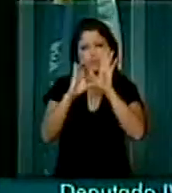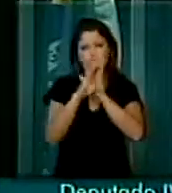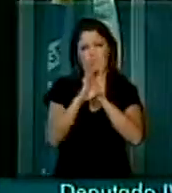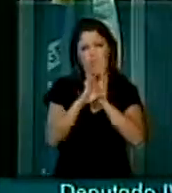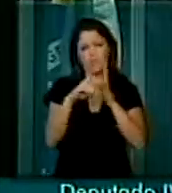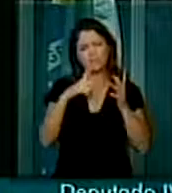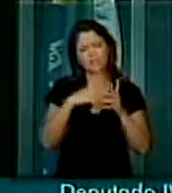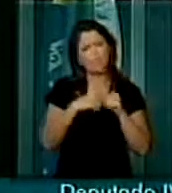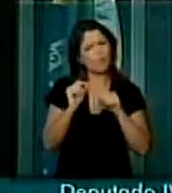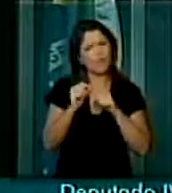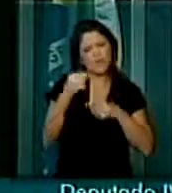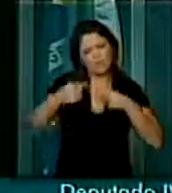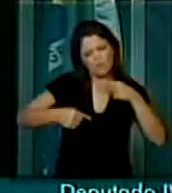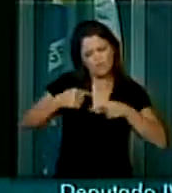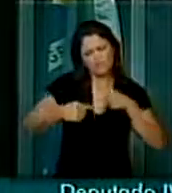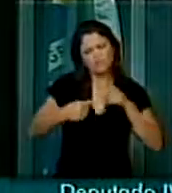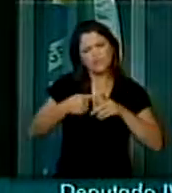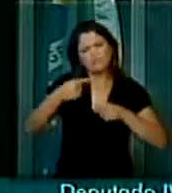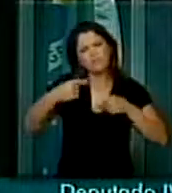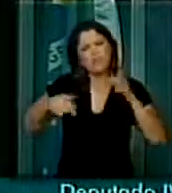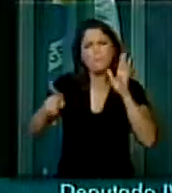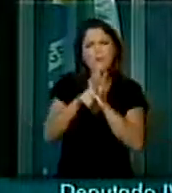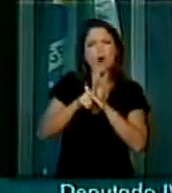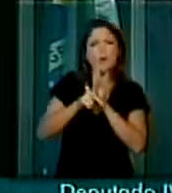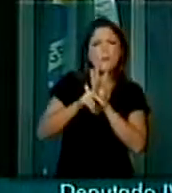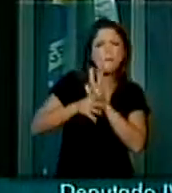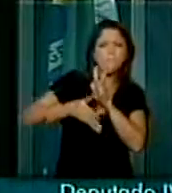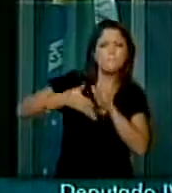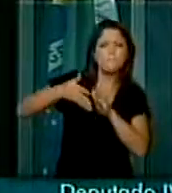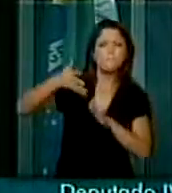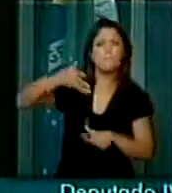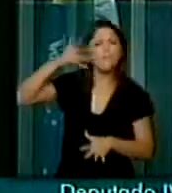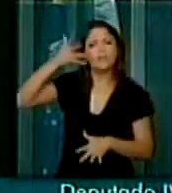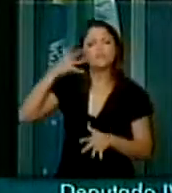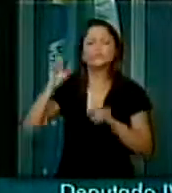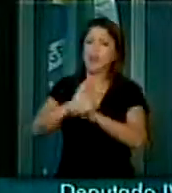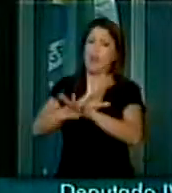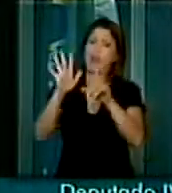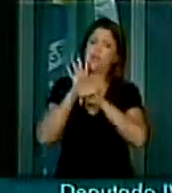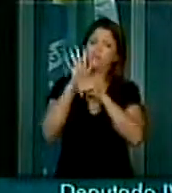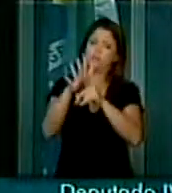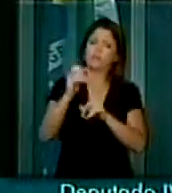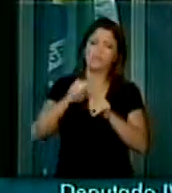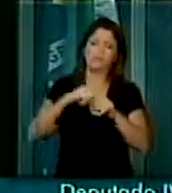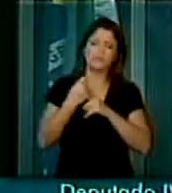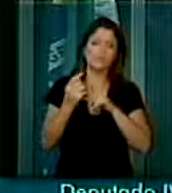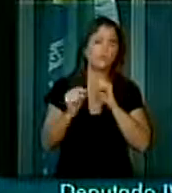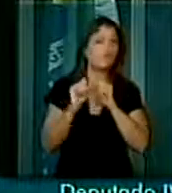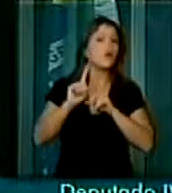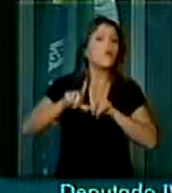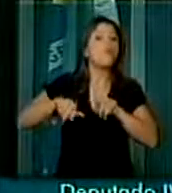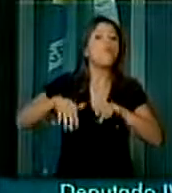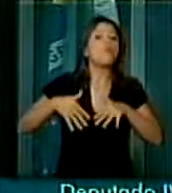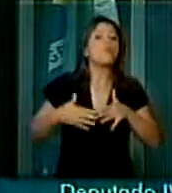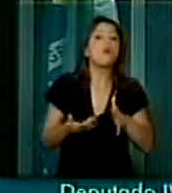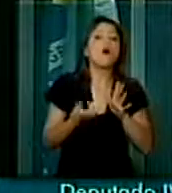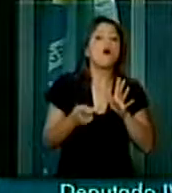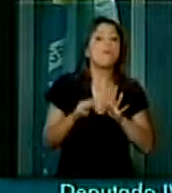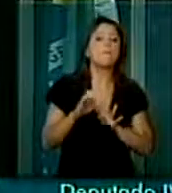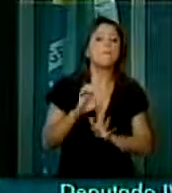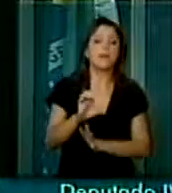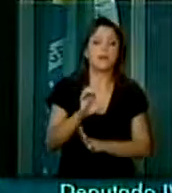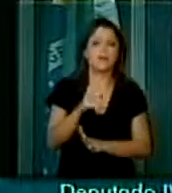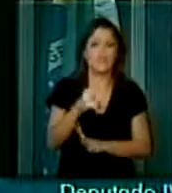um critério político claro, sinalizando para a sociedade quais são essas PECs.